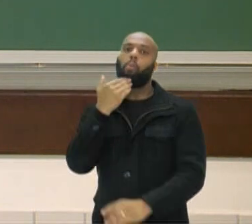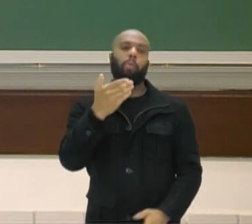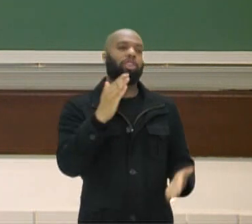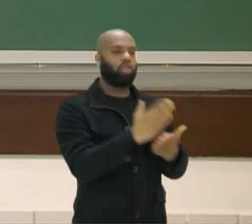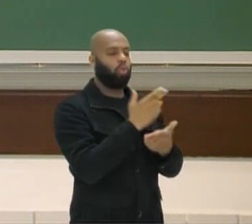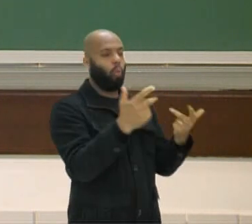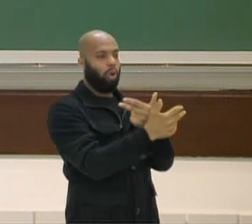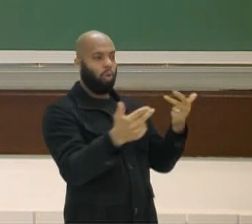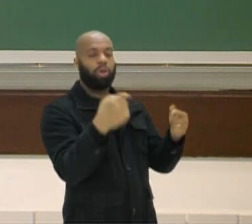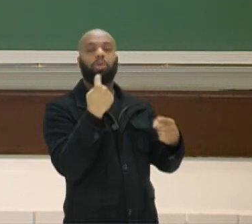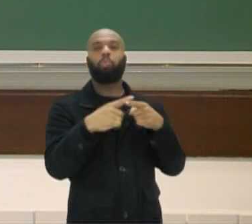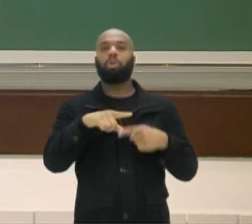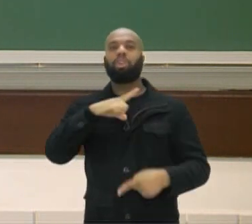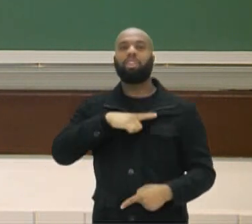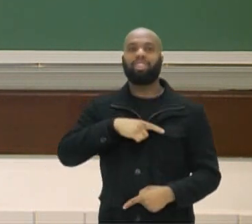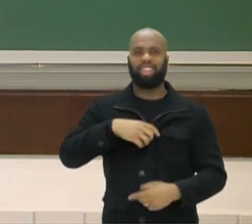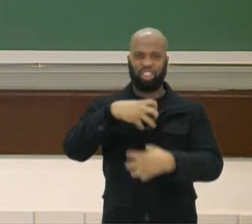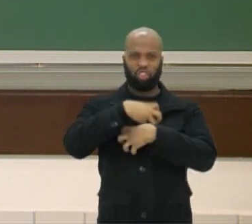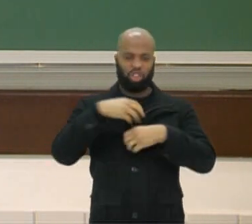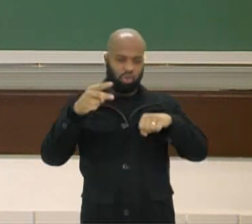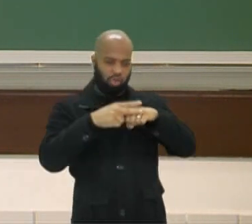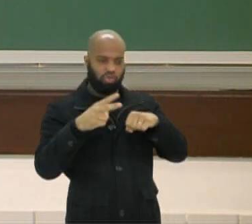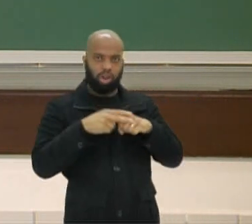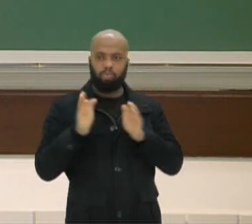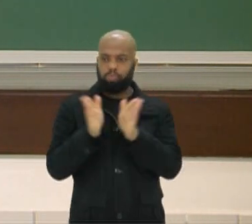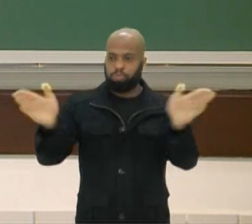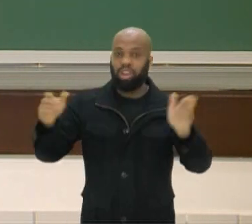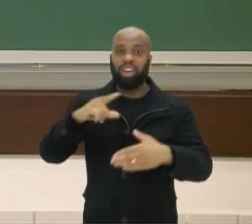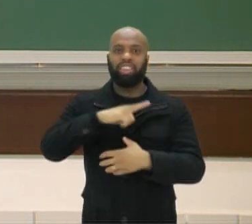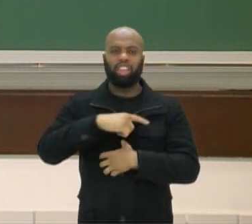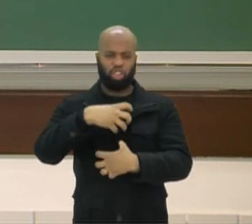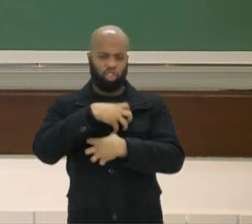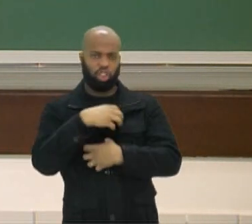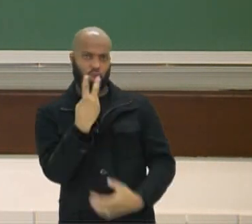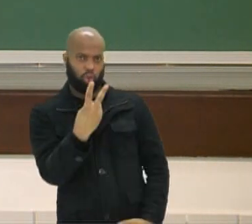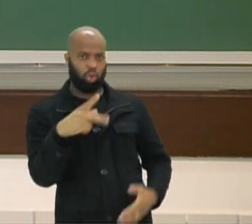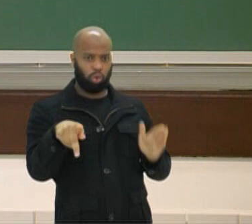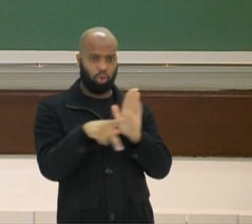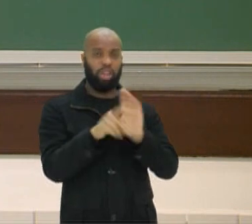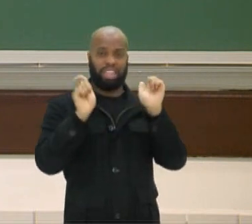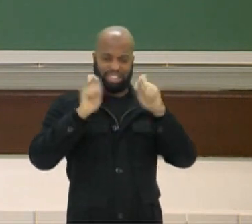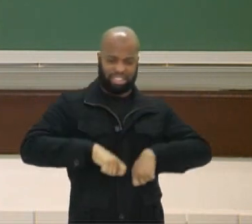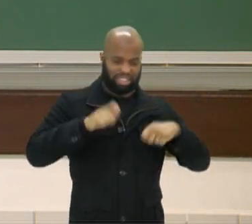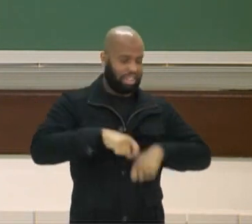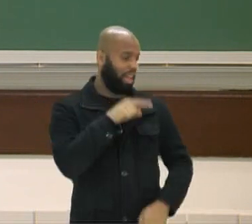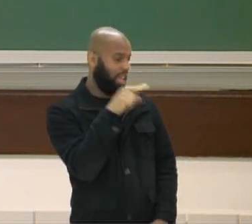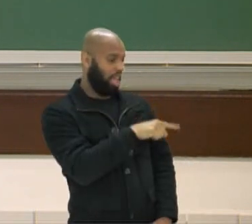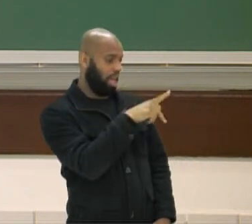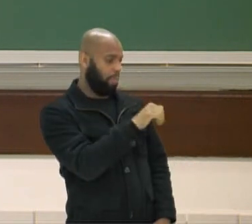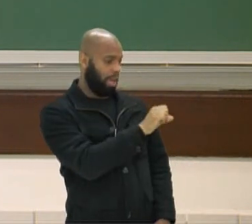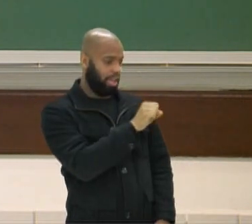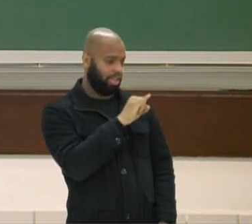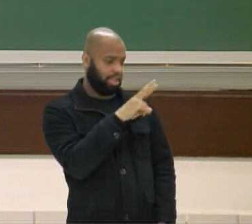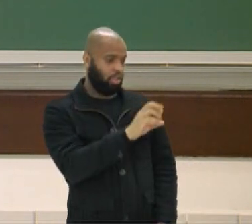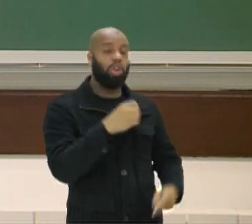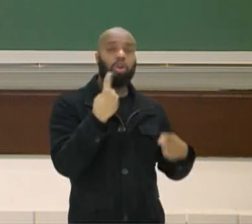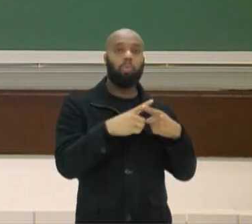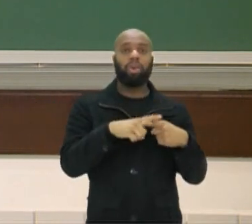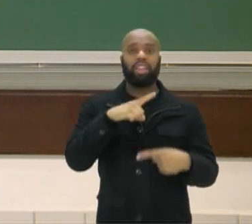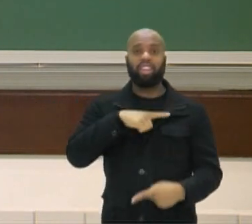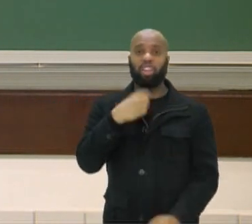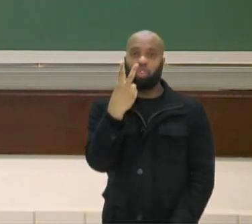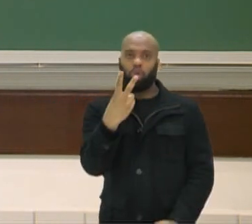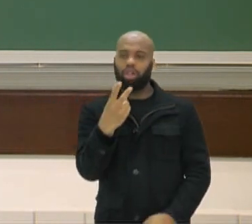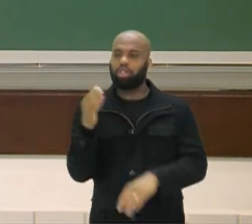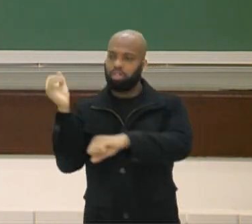verbo bitransitivo, você tem duas possibilidades de voz passiva? Justamente porque esses dois objetos,